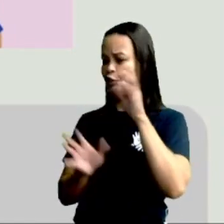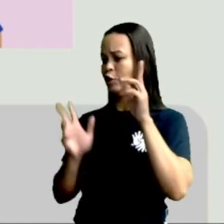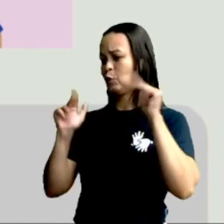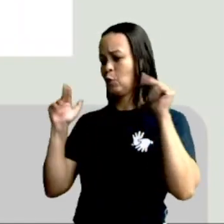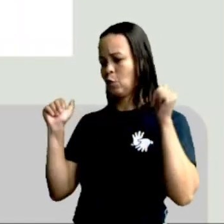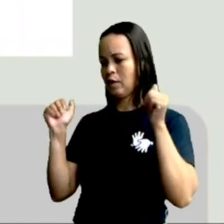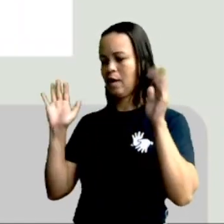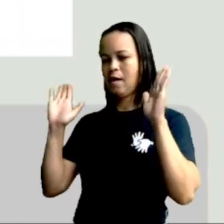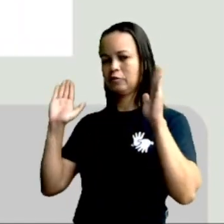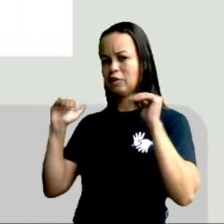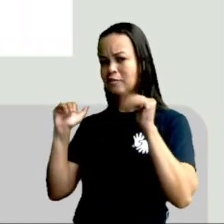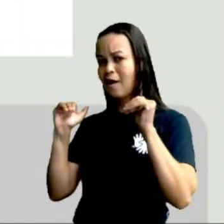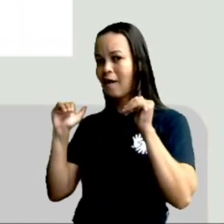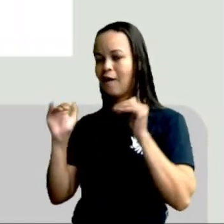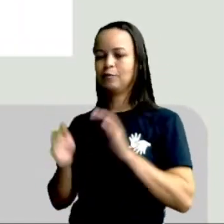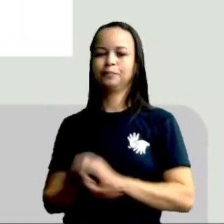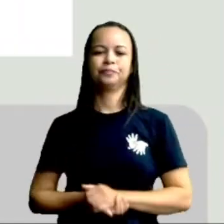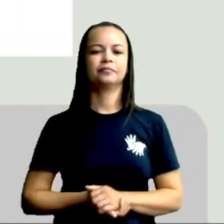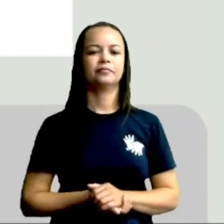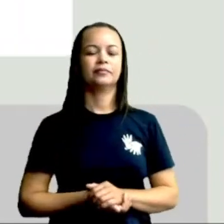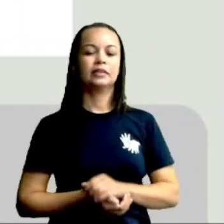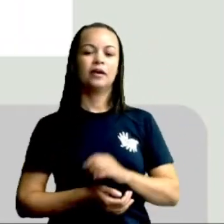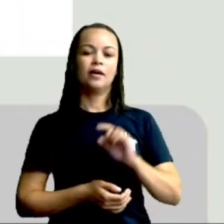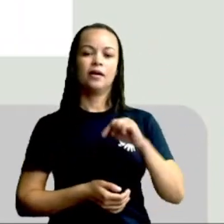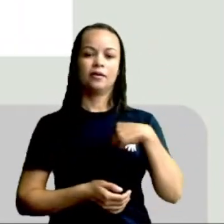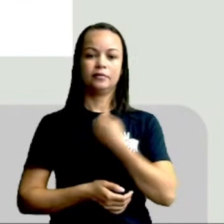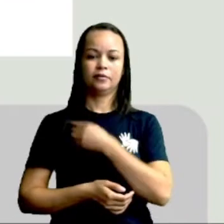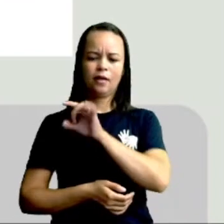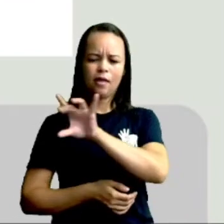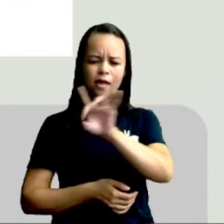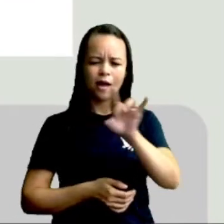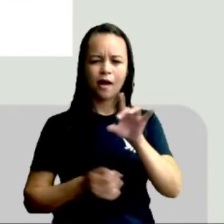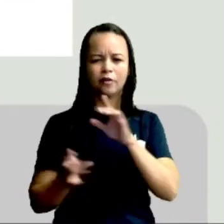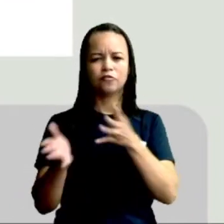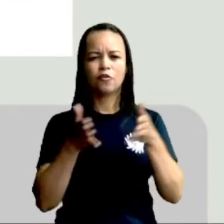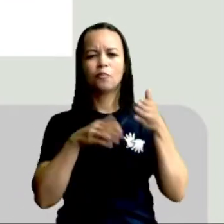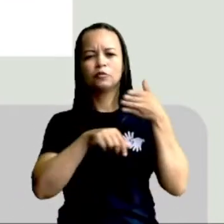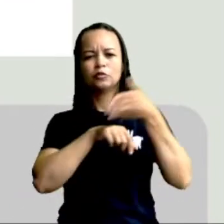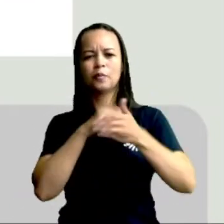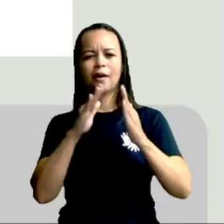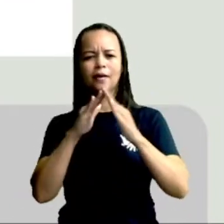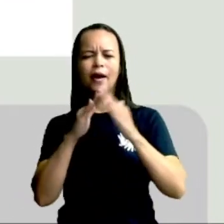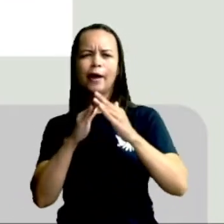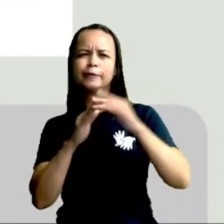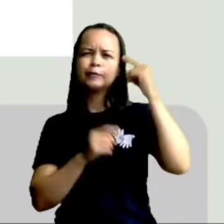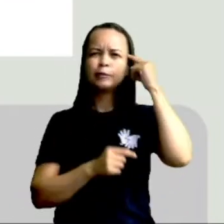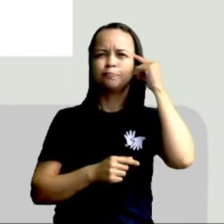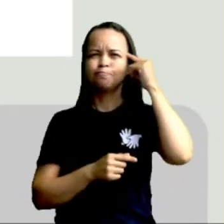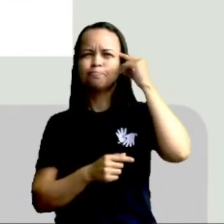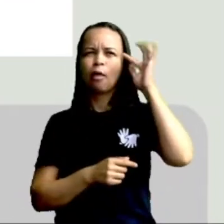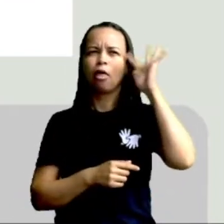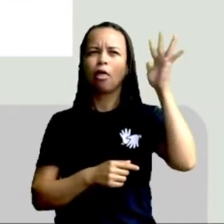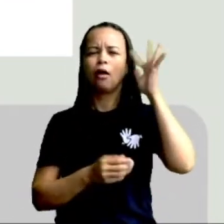meus amores. Cada um de nós foi para casa cheio de pensamentos e dúvidas. Como iriam ser os